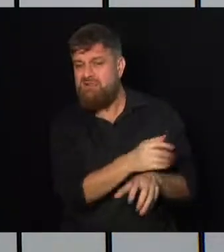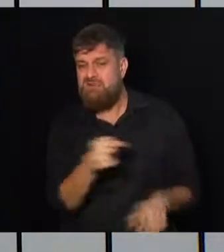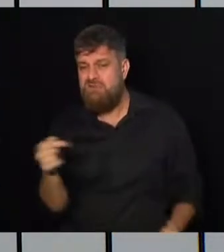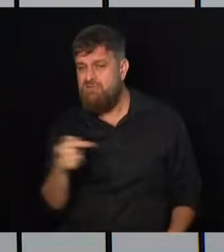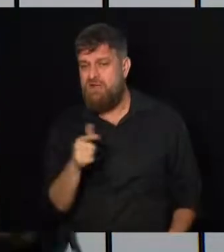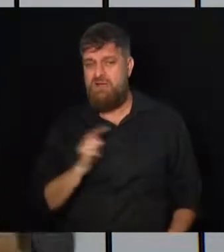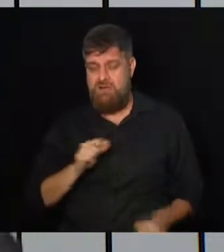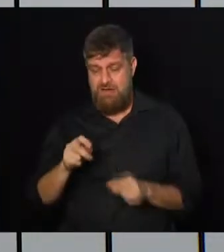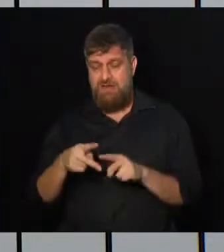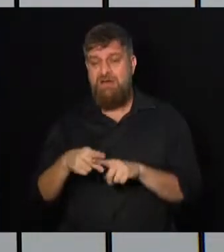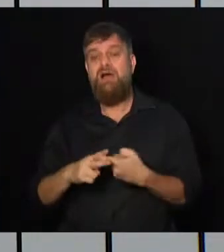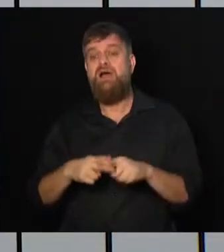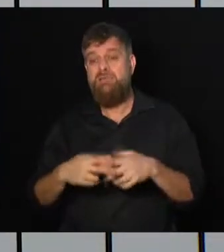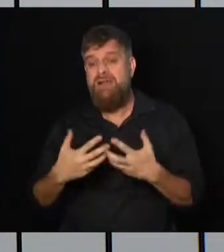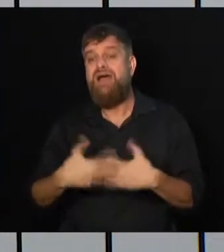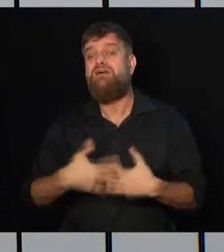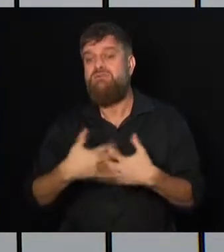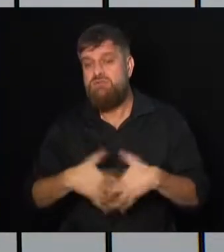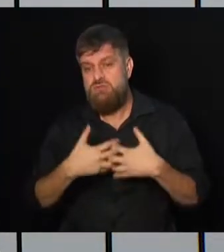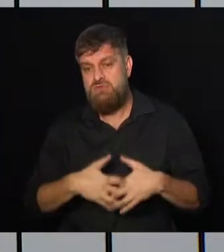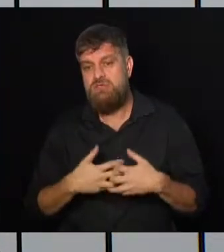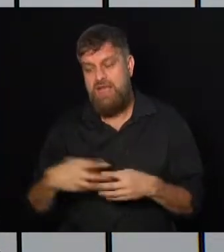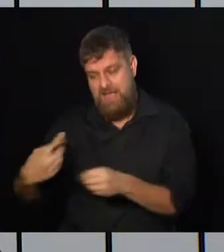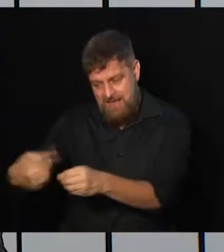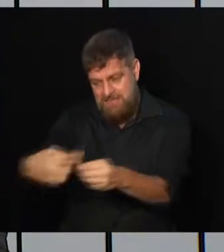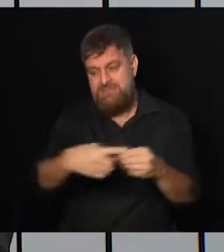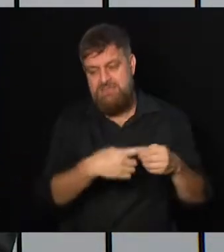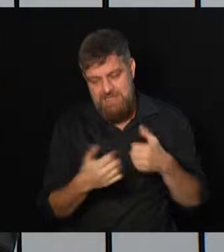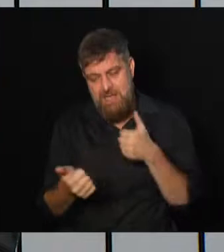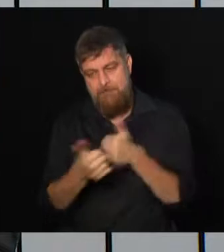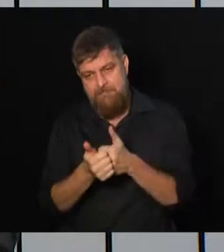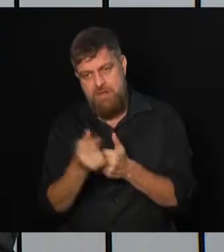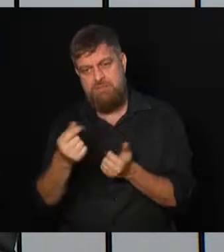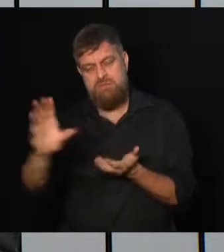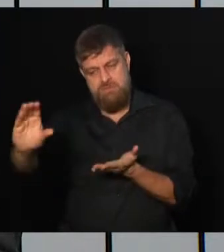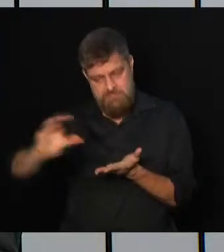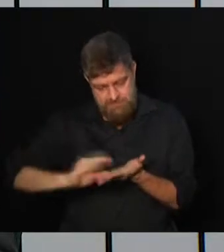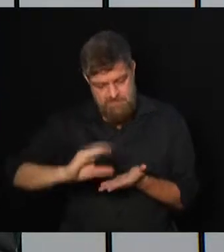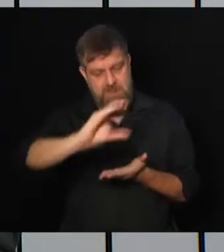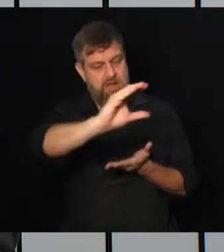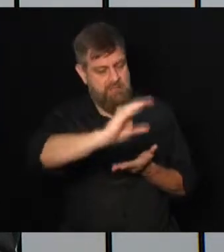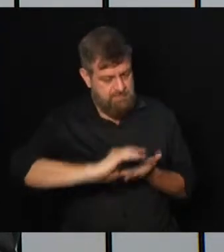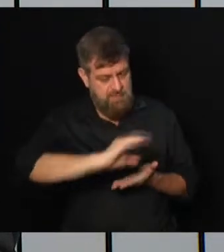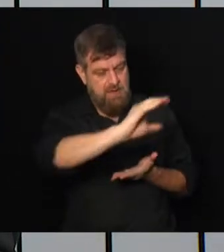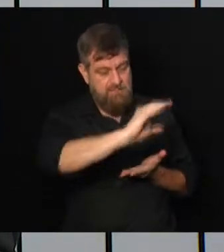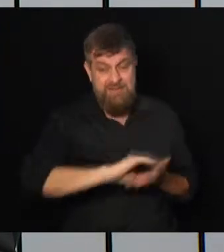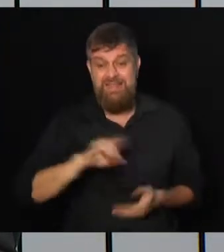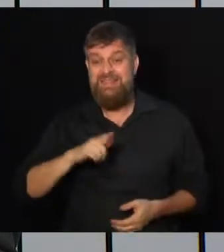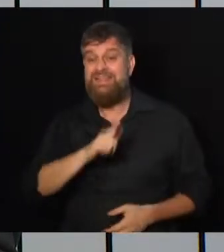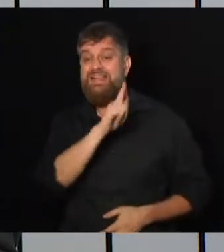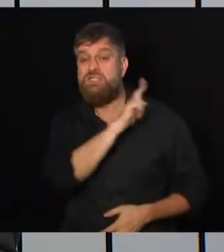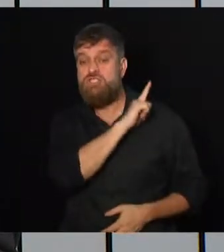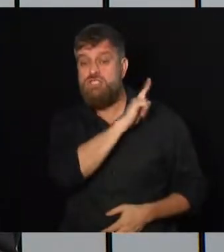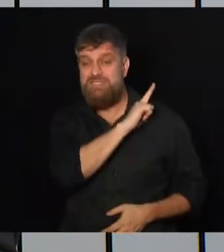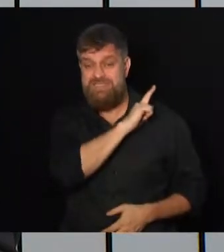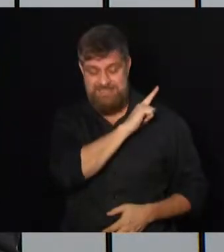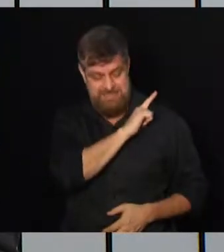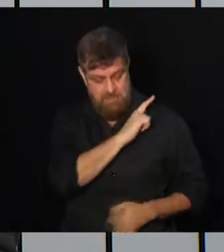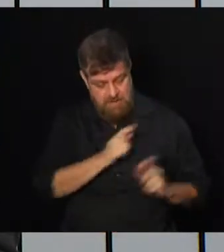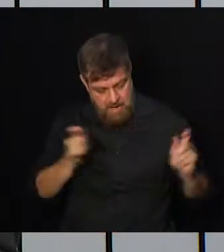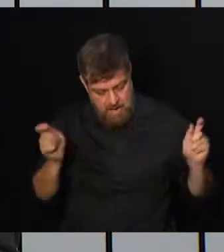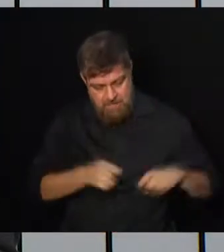você fazer funcionar é que é o problema. Daí que entra no que ele falou com sabedoria. É a capacidade de gestão. A